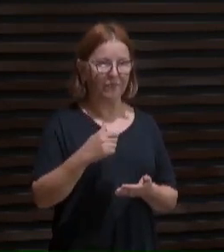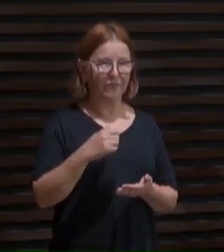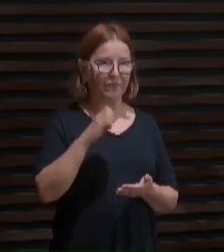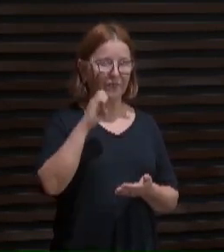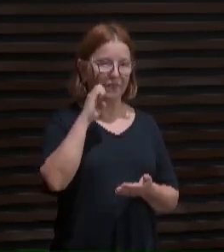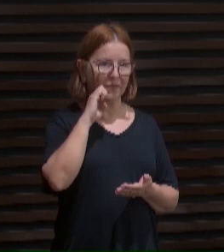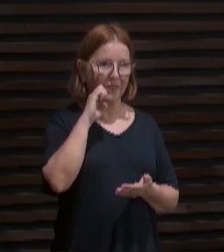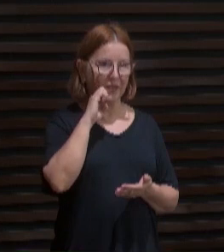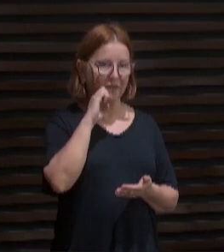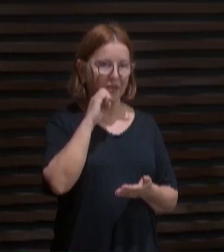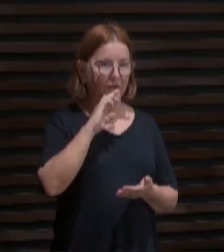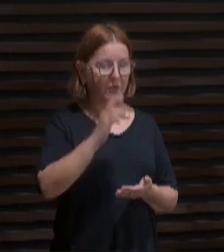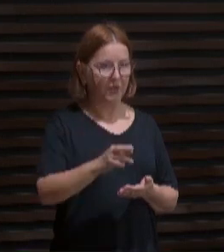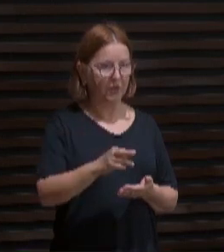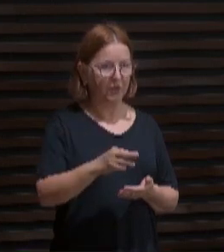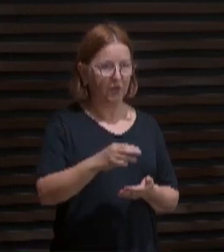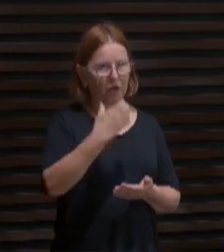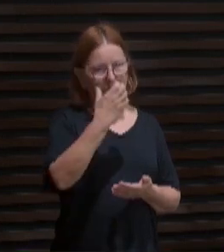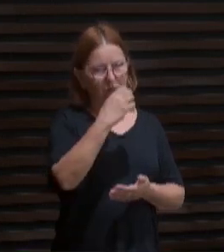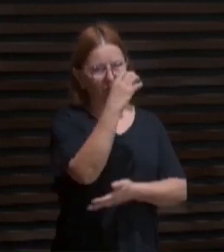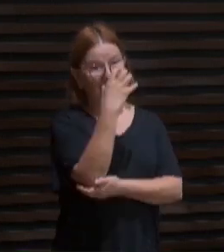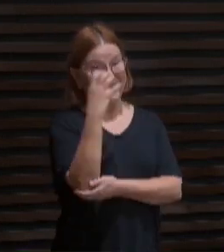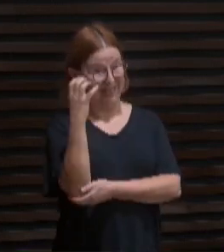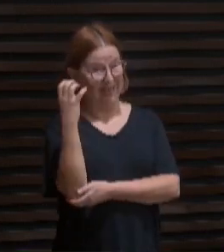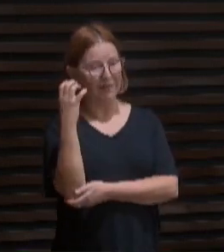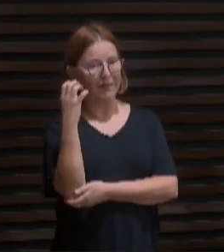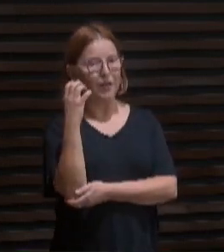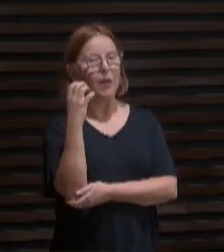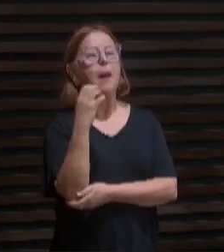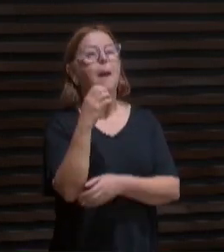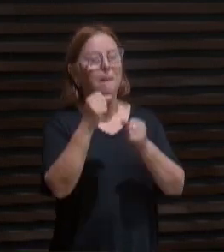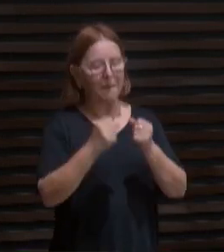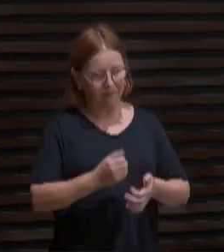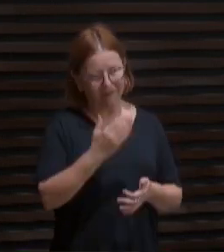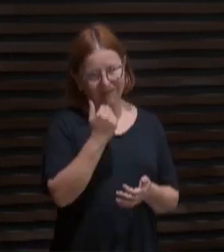do fruto das árvores do jardim podemos comer,